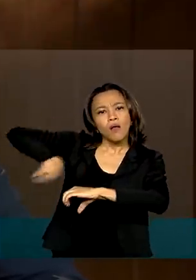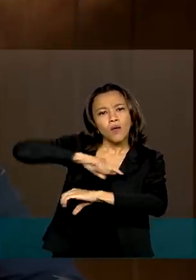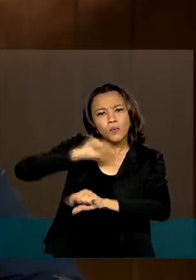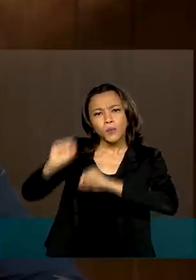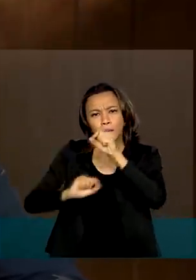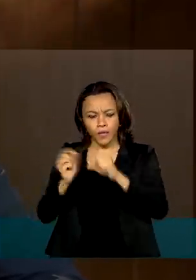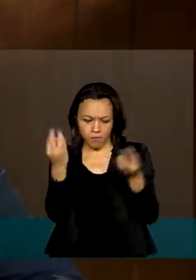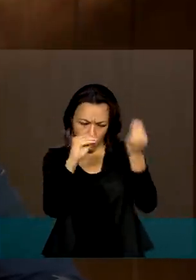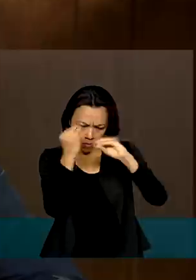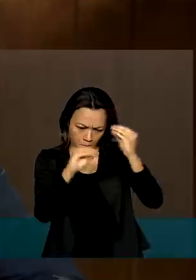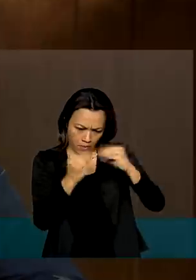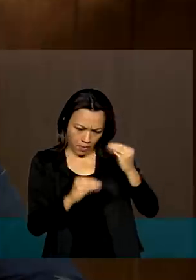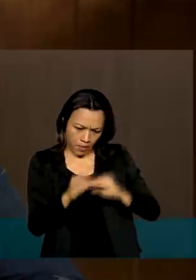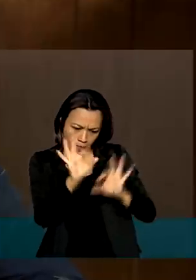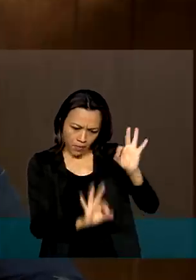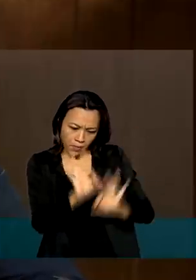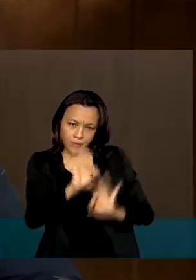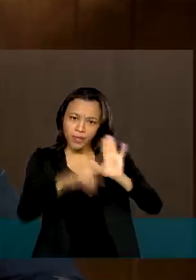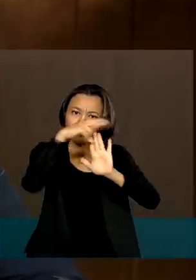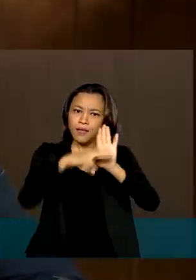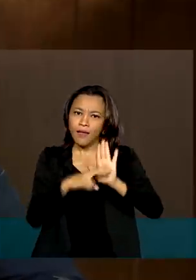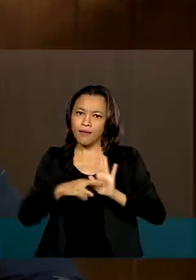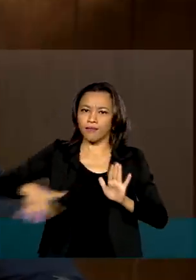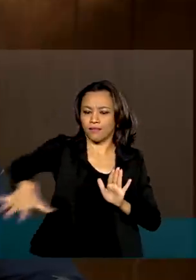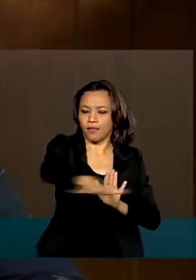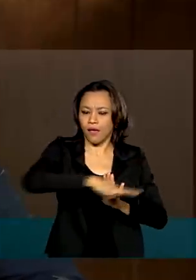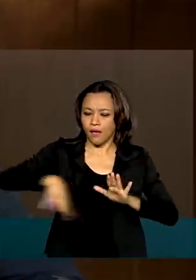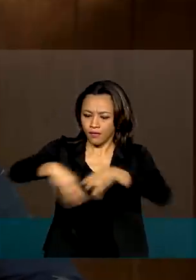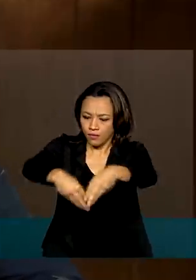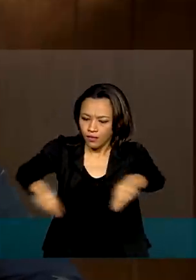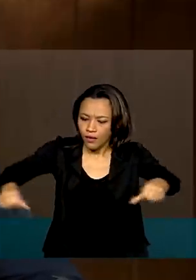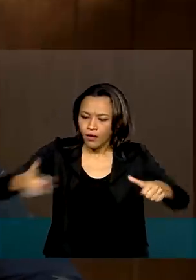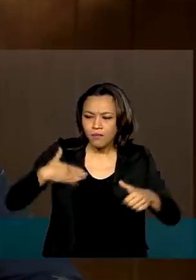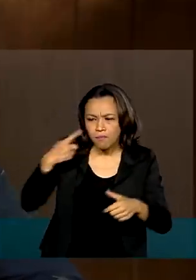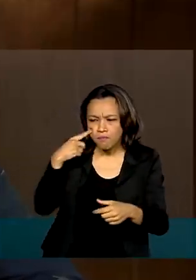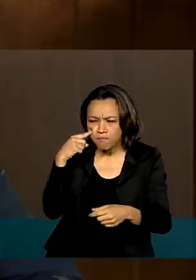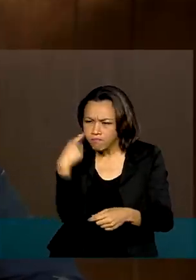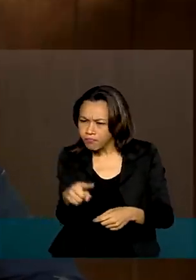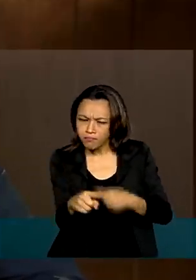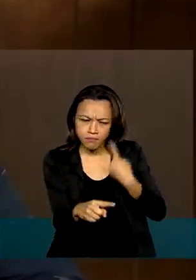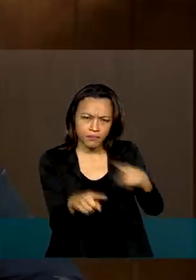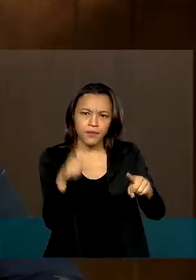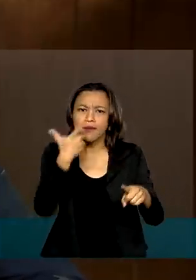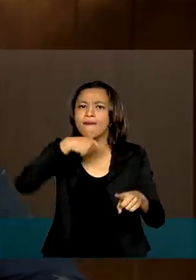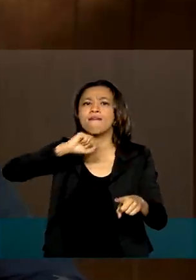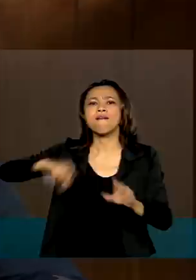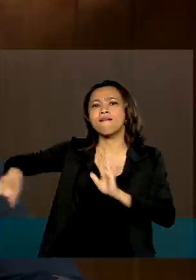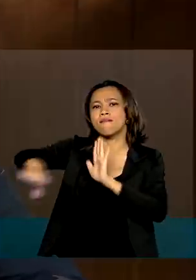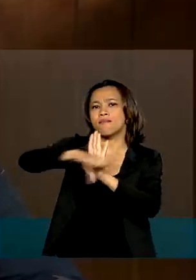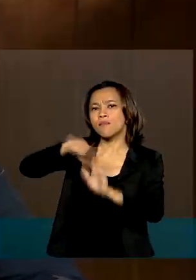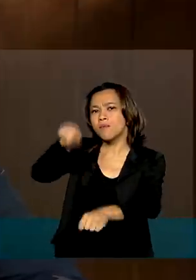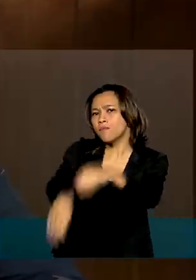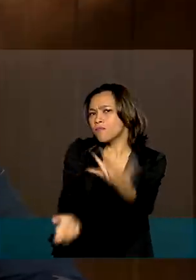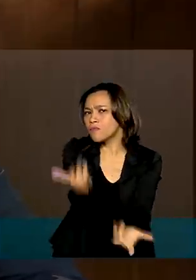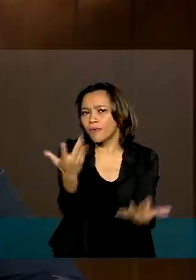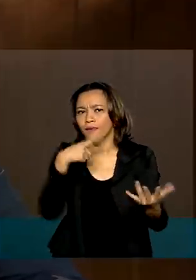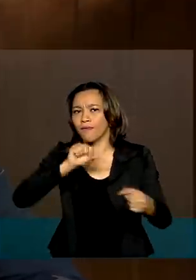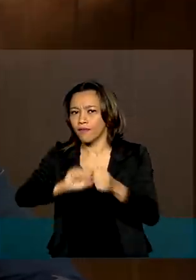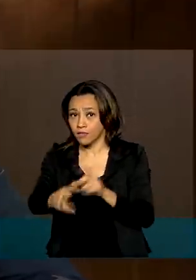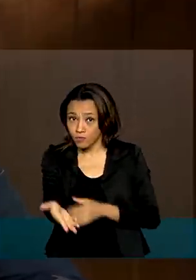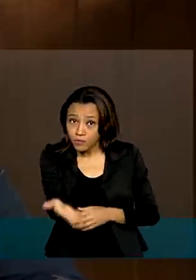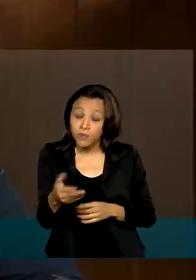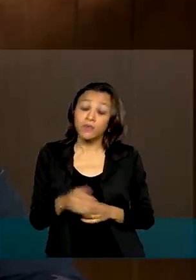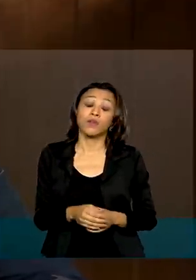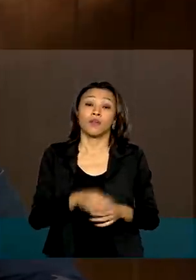regularização fundiária, visando identificar os autores desses crimes. Lembro que a região amazônica é